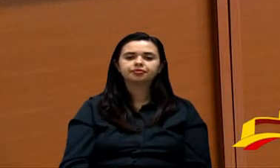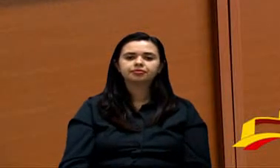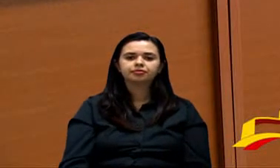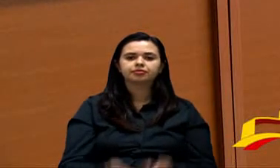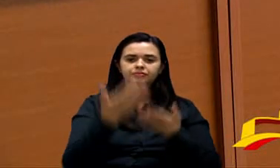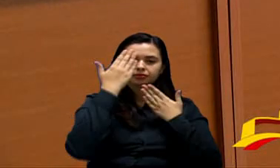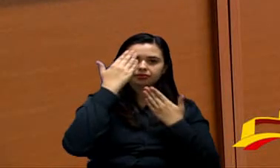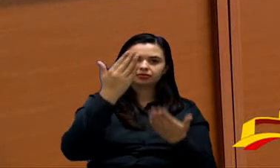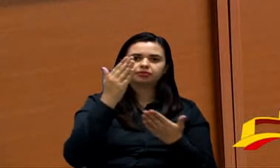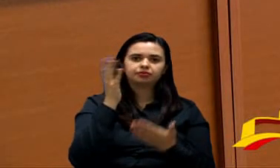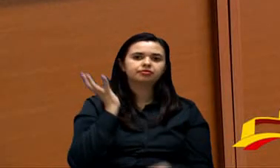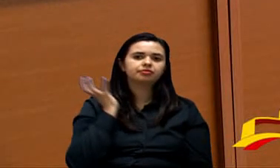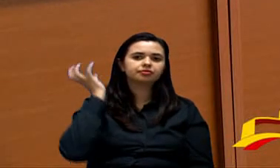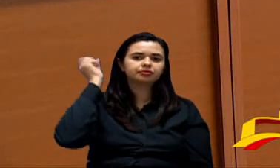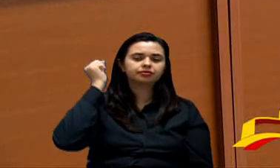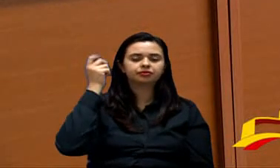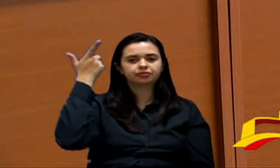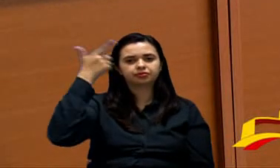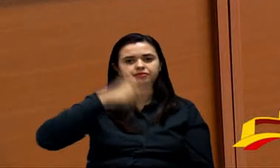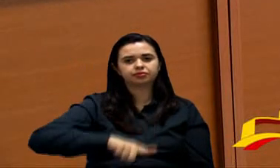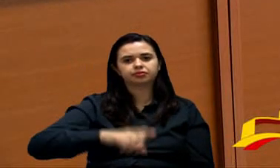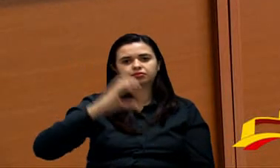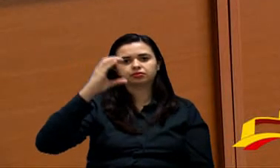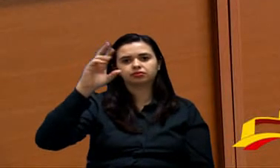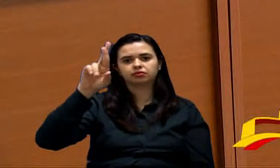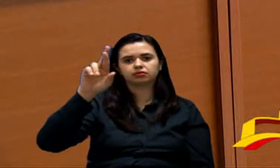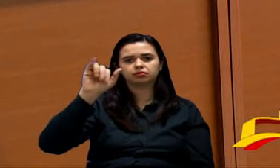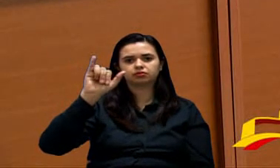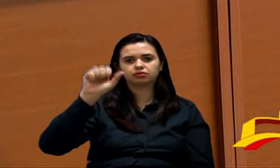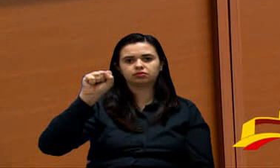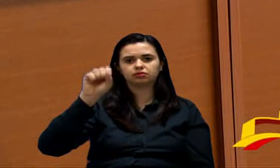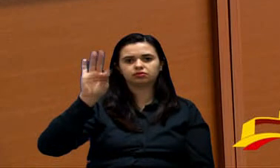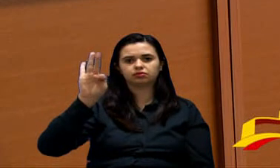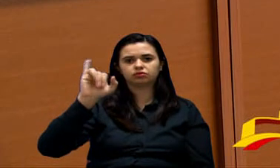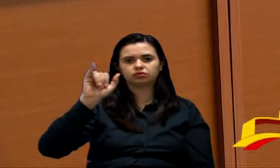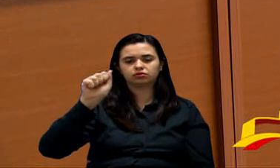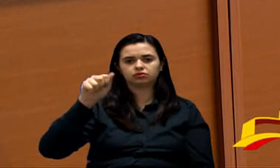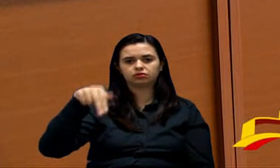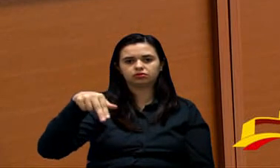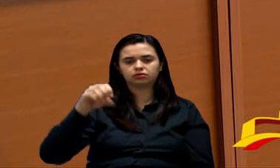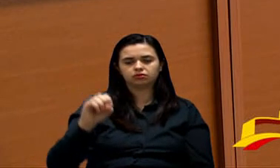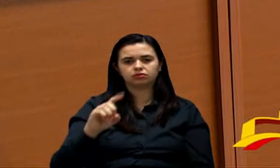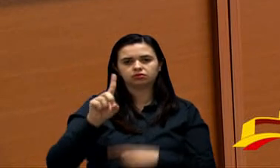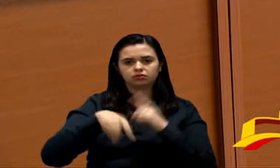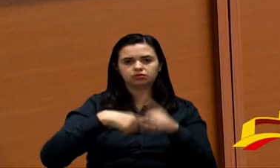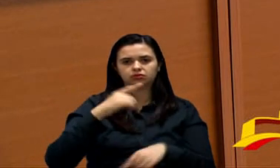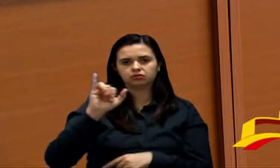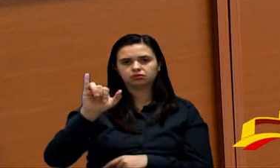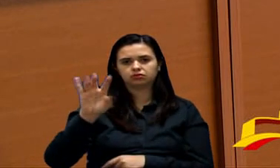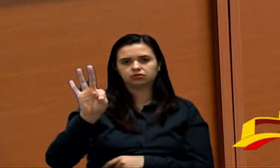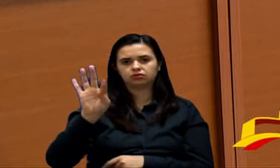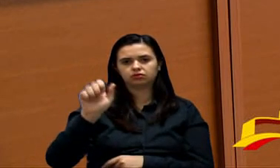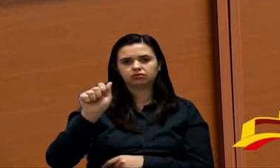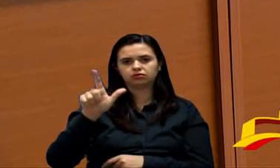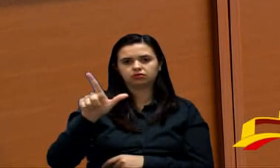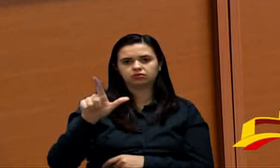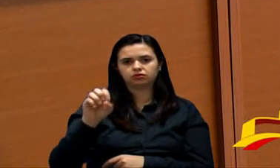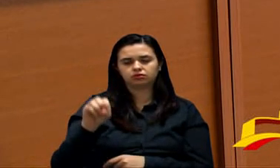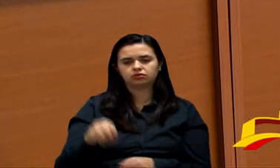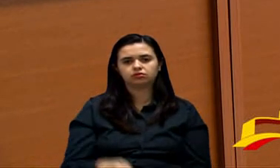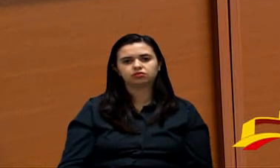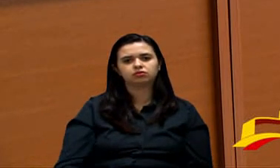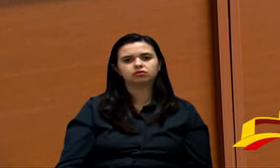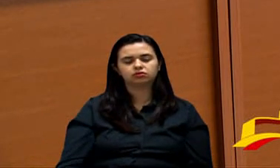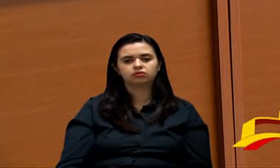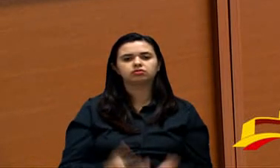Obrigado, Fernando. O próximo, vereador Cristiano, logo em seguida, vereador Ítalo. Presidente, eu também quero,